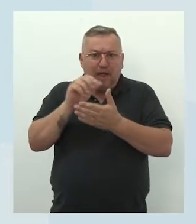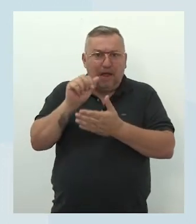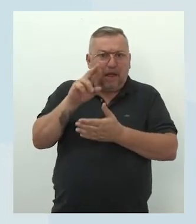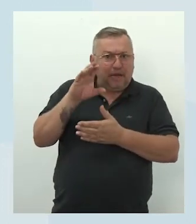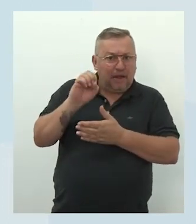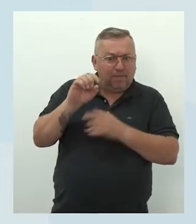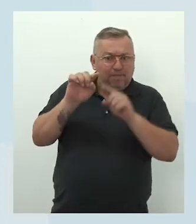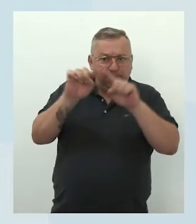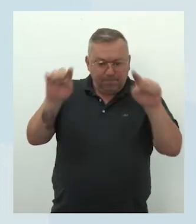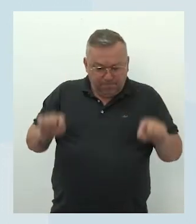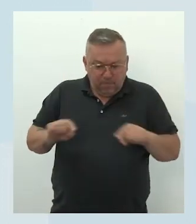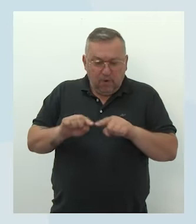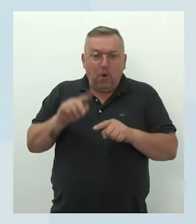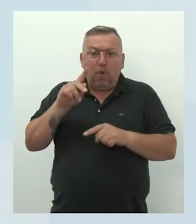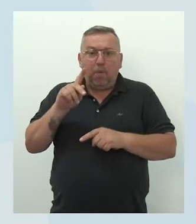perímetro?